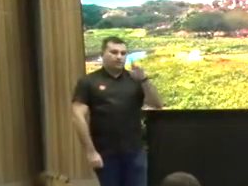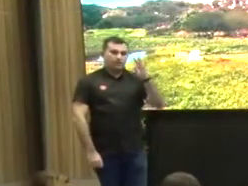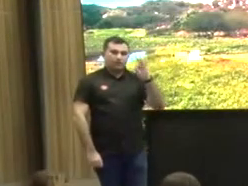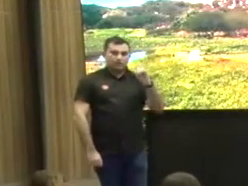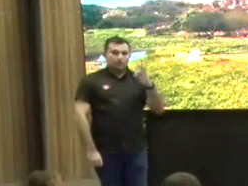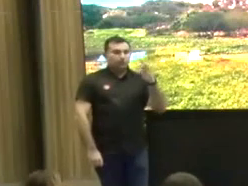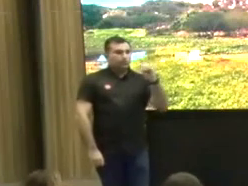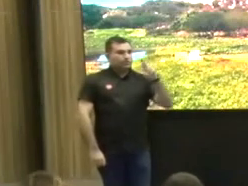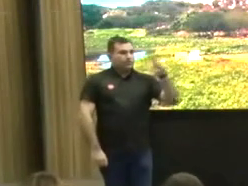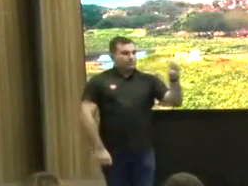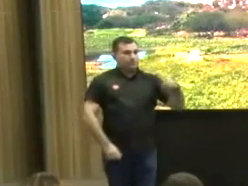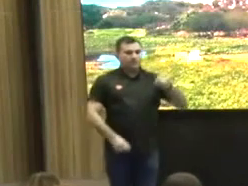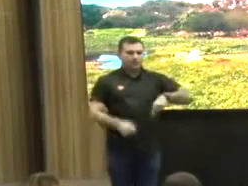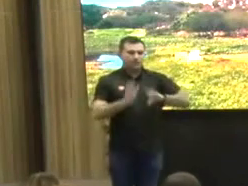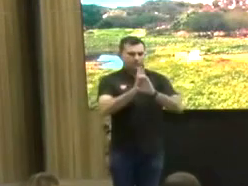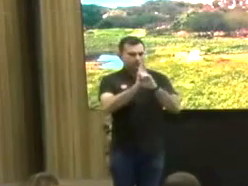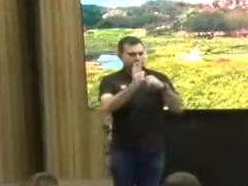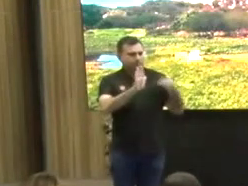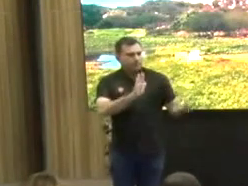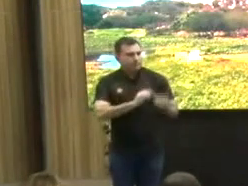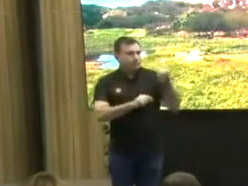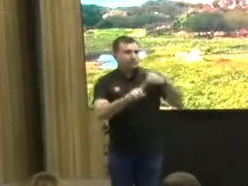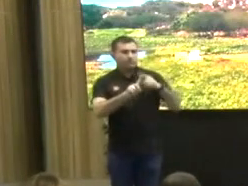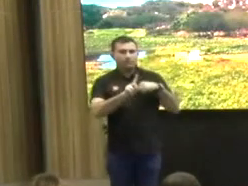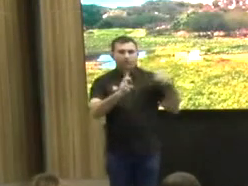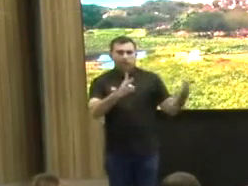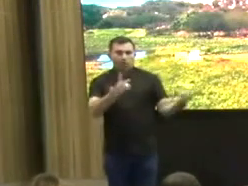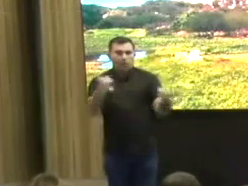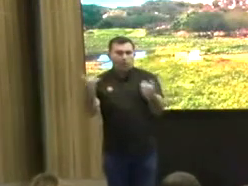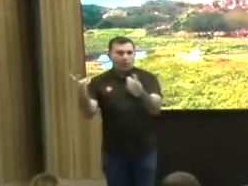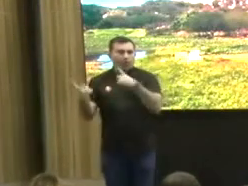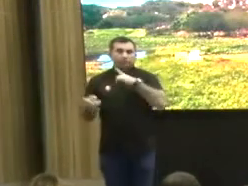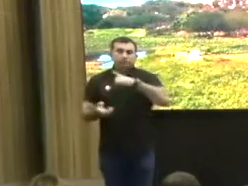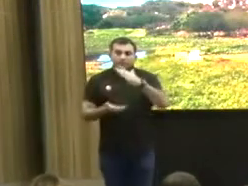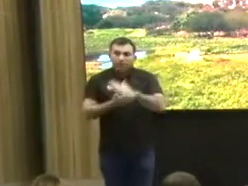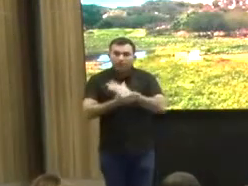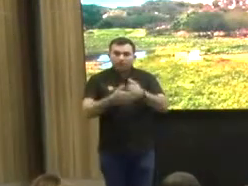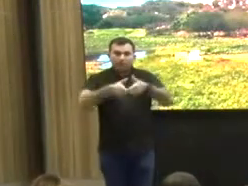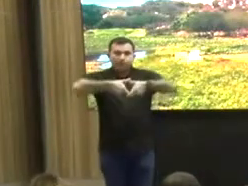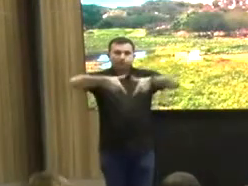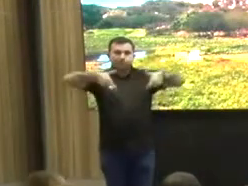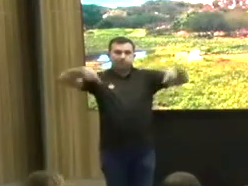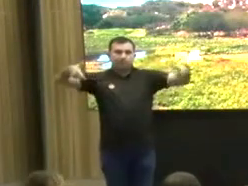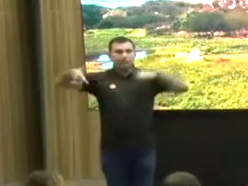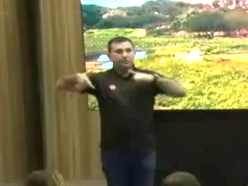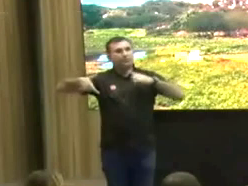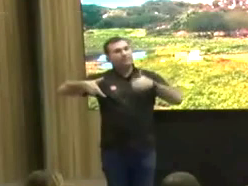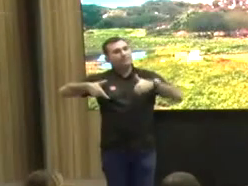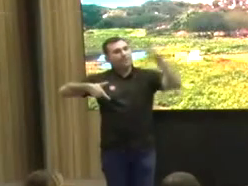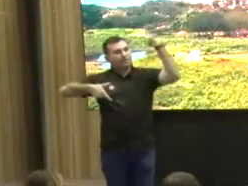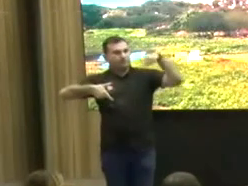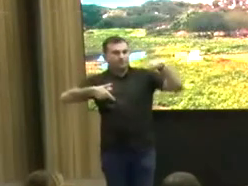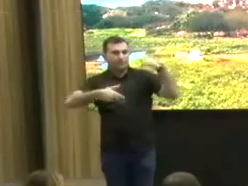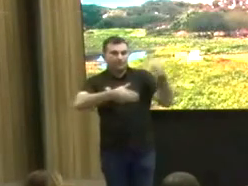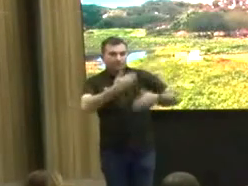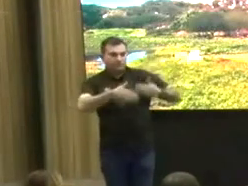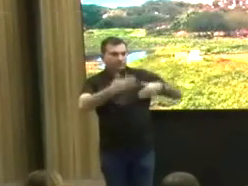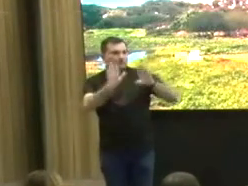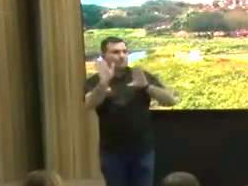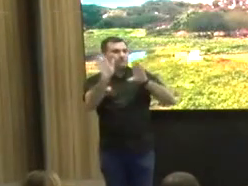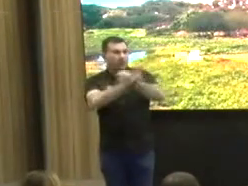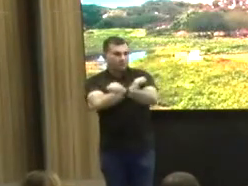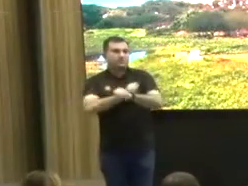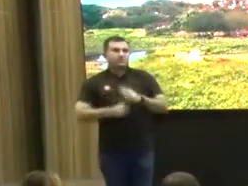conceito útil, porque ele captura uma certa multidimensionalidade dos processos de